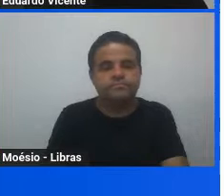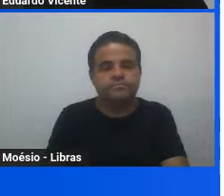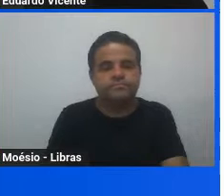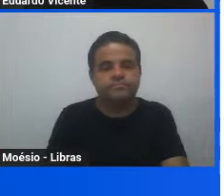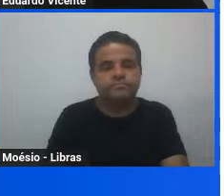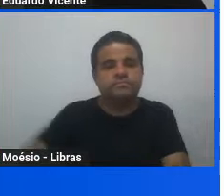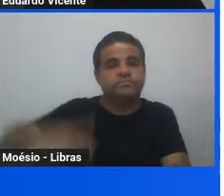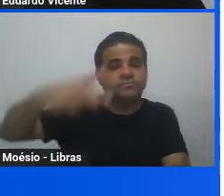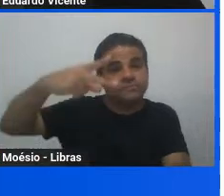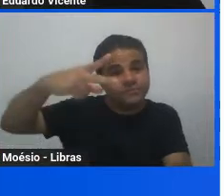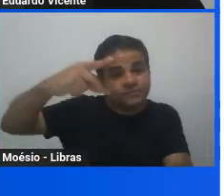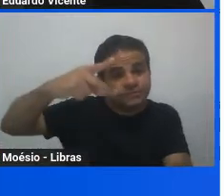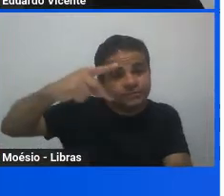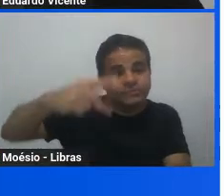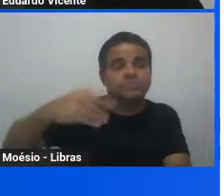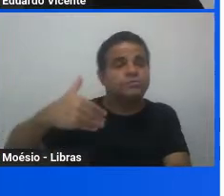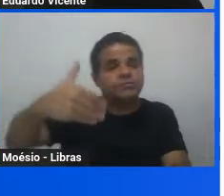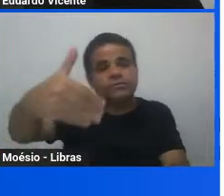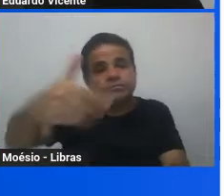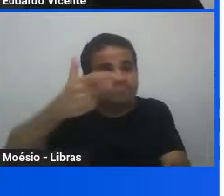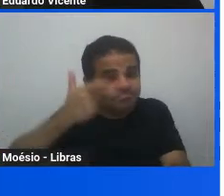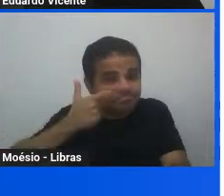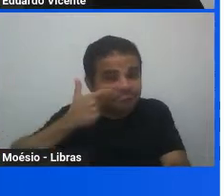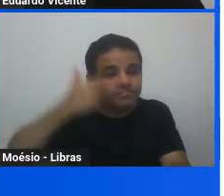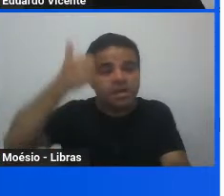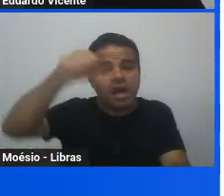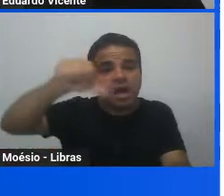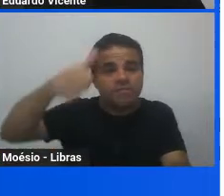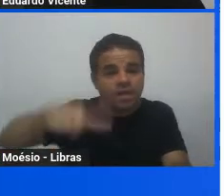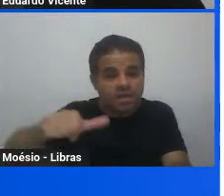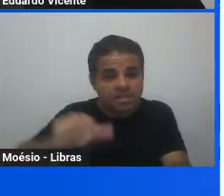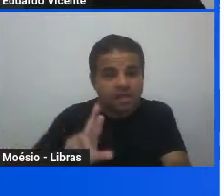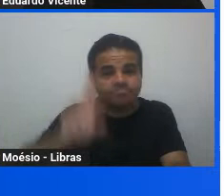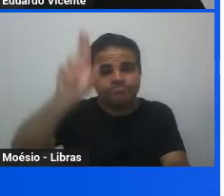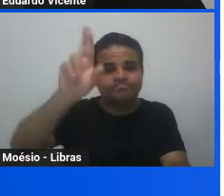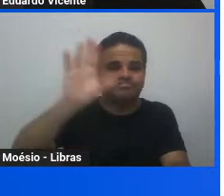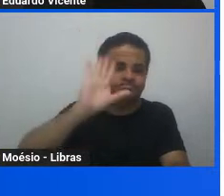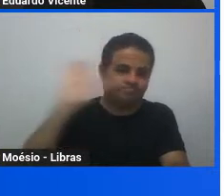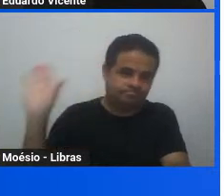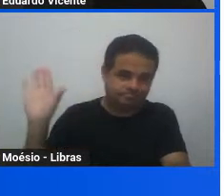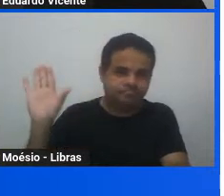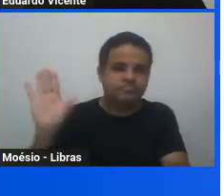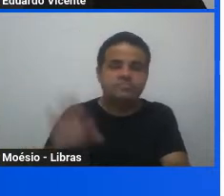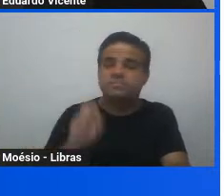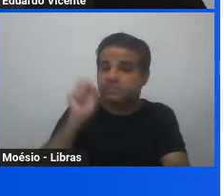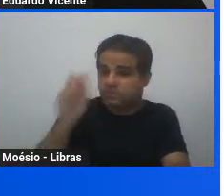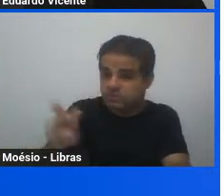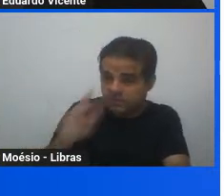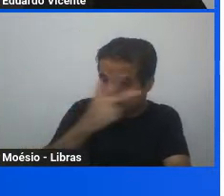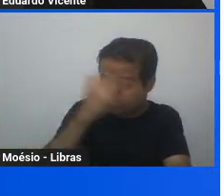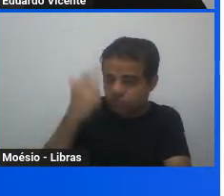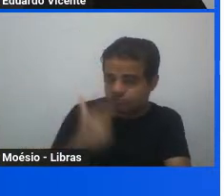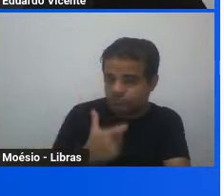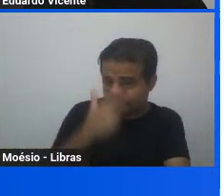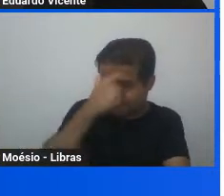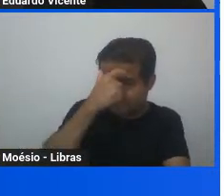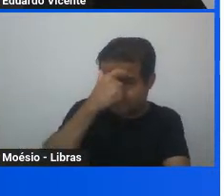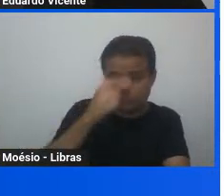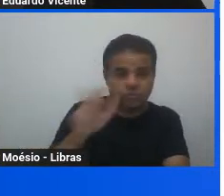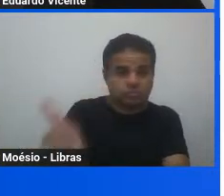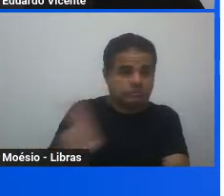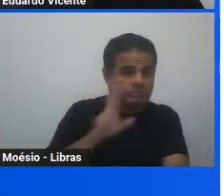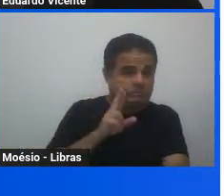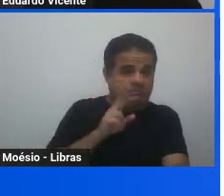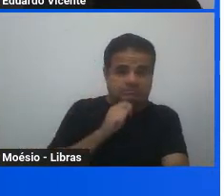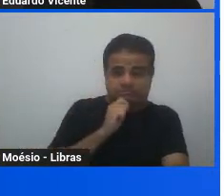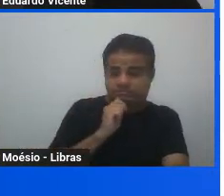2. Vou fazer avaliação da responsividade. A vítima inconsciente e que não responde a